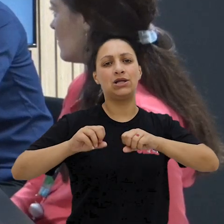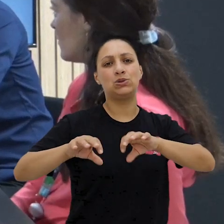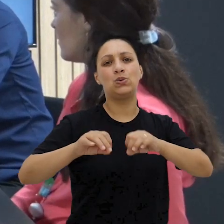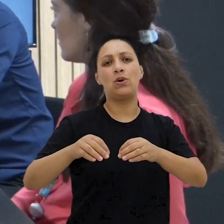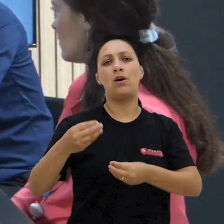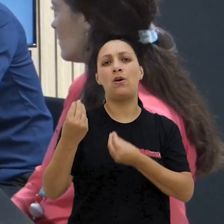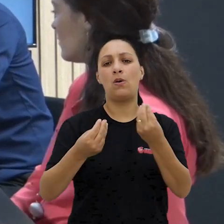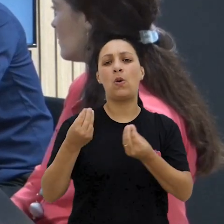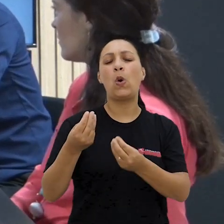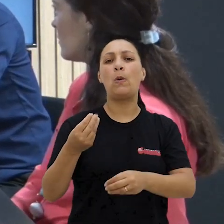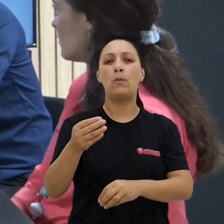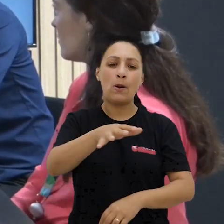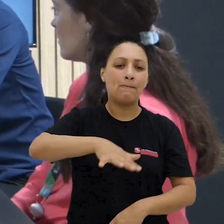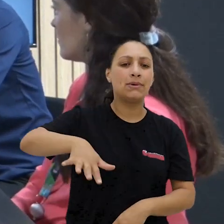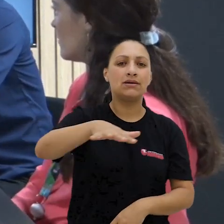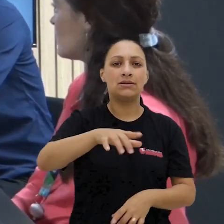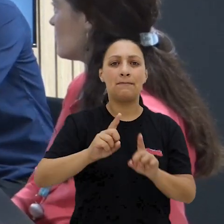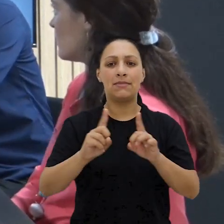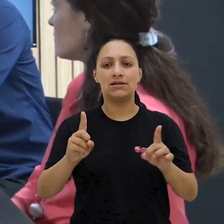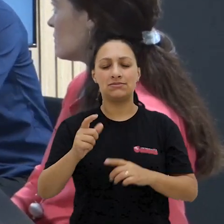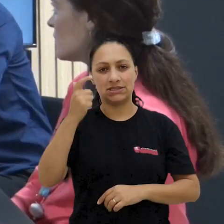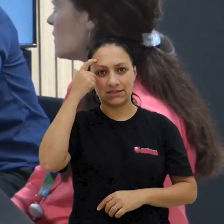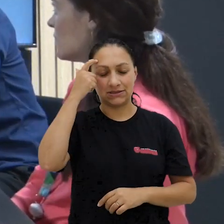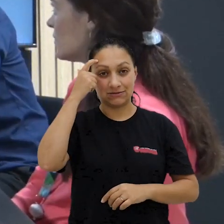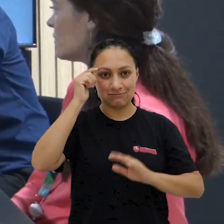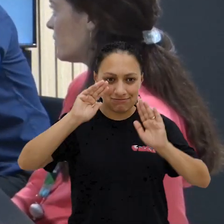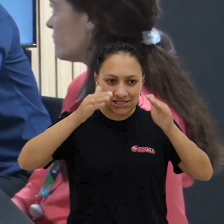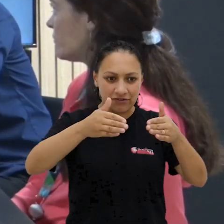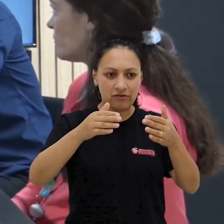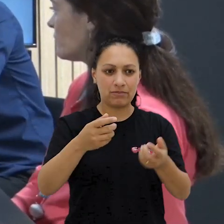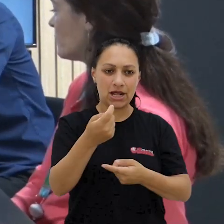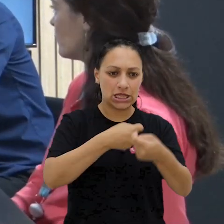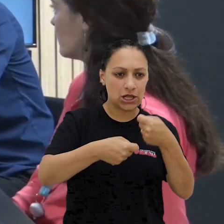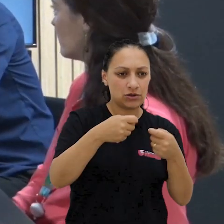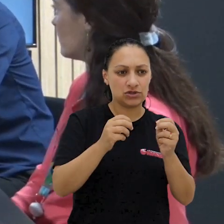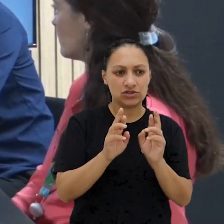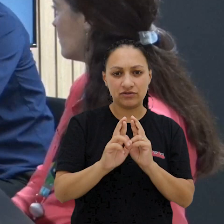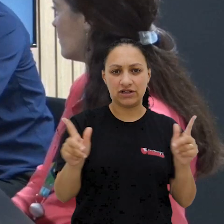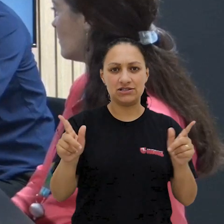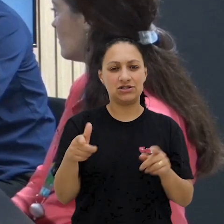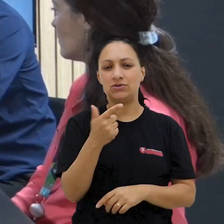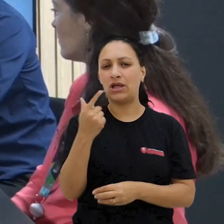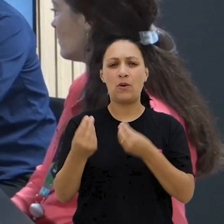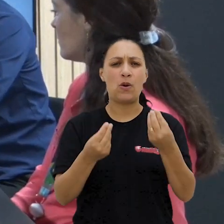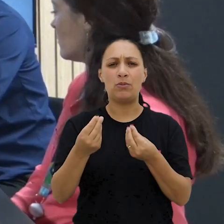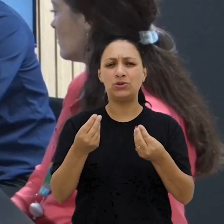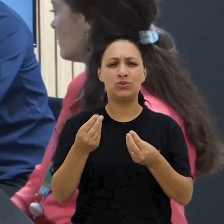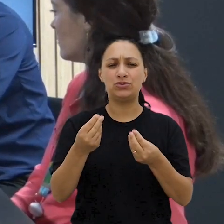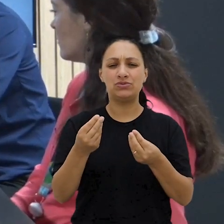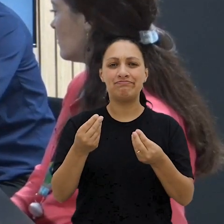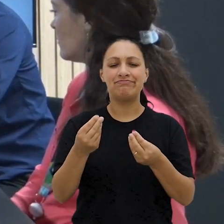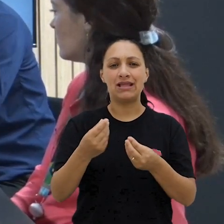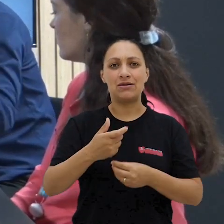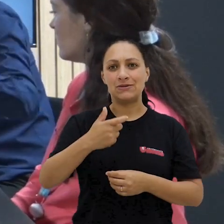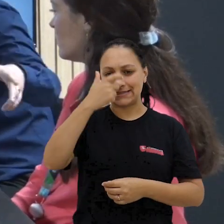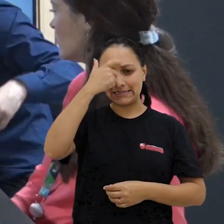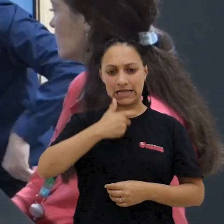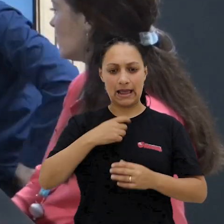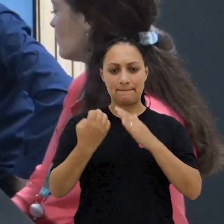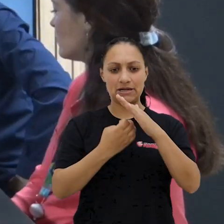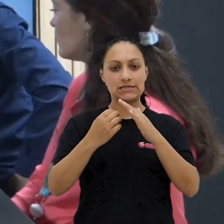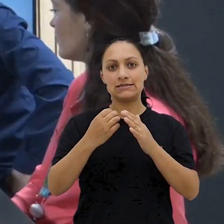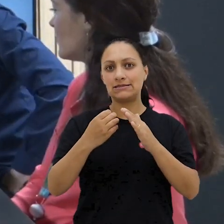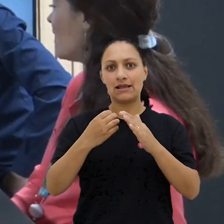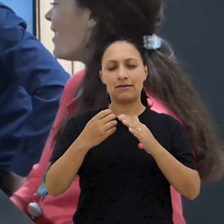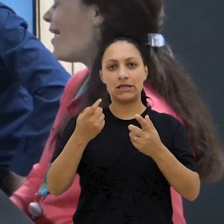vão ter soluções específicas para negócios diferentes. Tu não tem como ser solução para todo mundo. Então, acho que um ponto também aqui